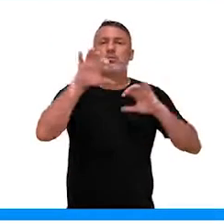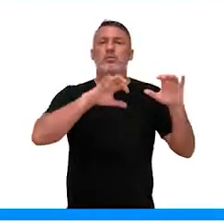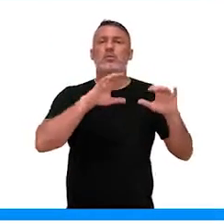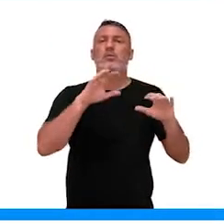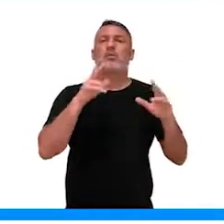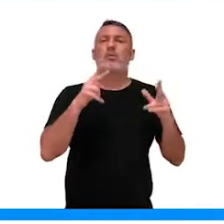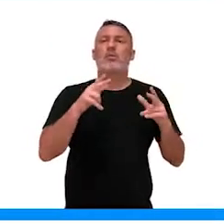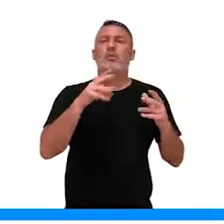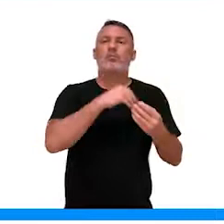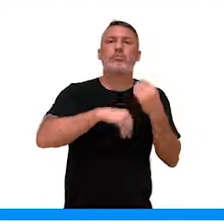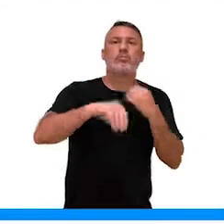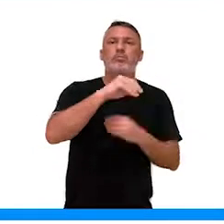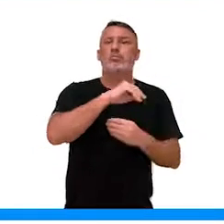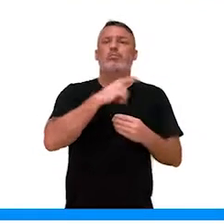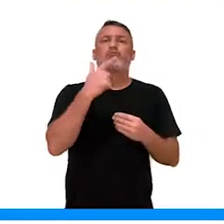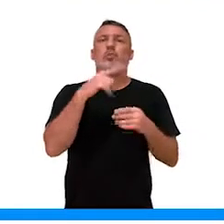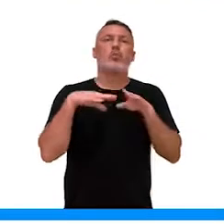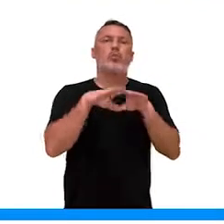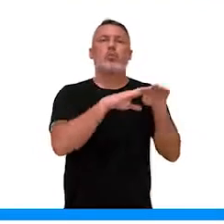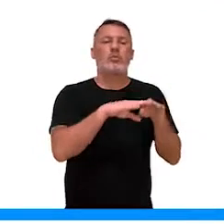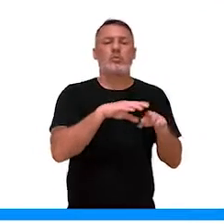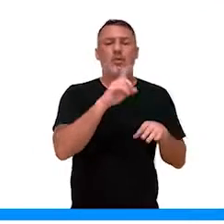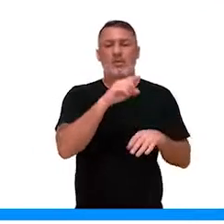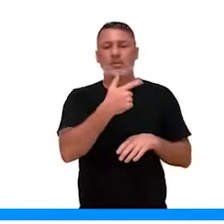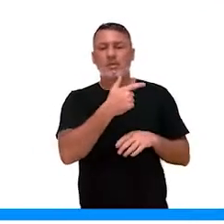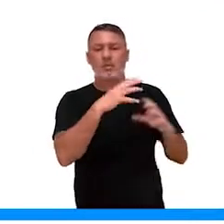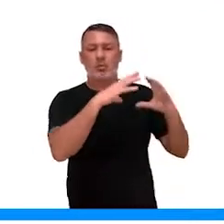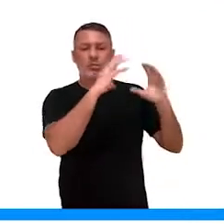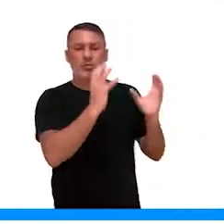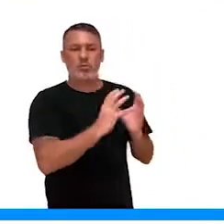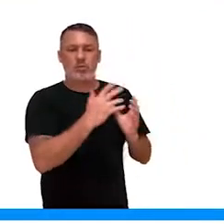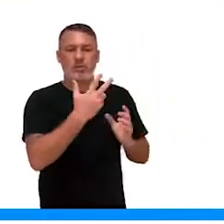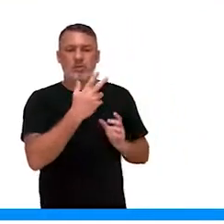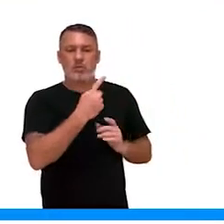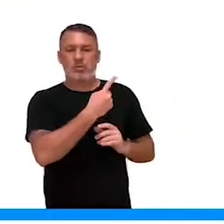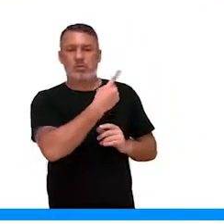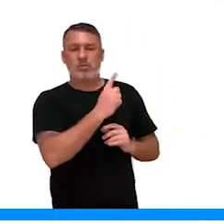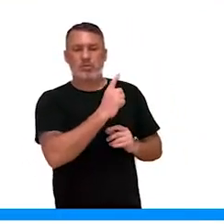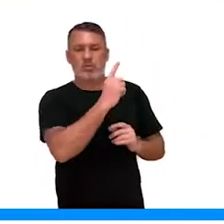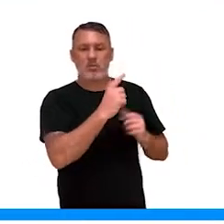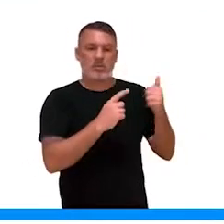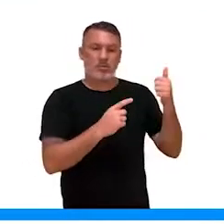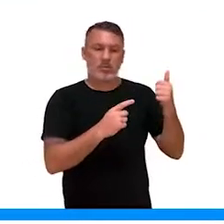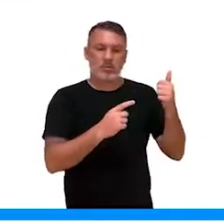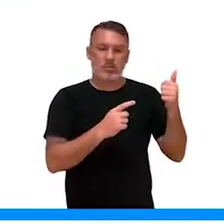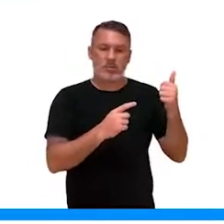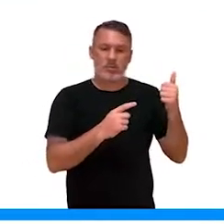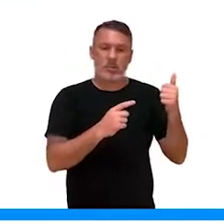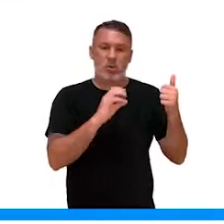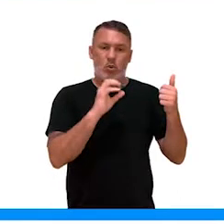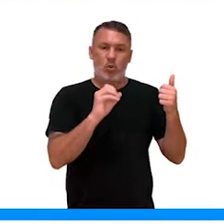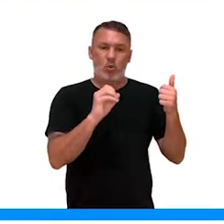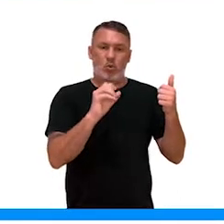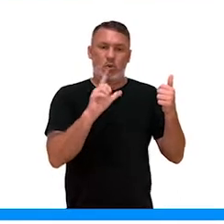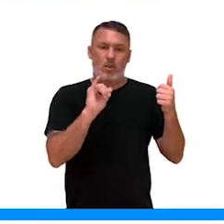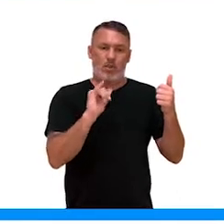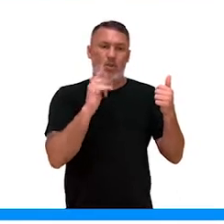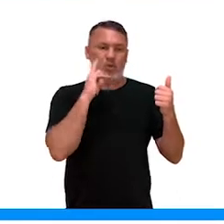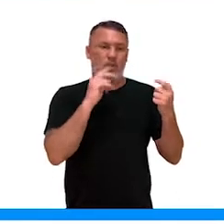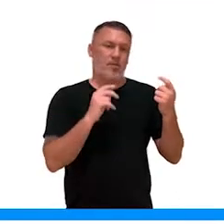maneira desigual no citoplasma. Que é o segundo aí que está mostrando para vocês em cima. O primeiro é